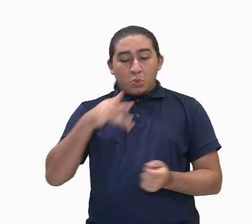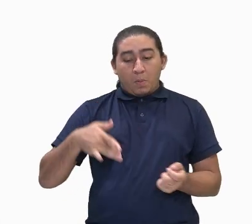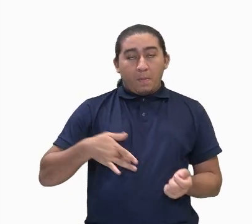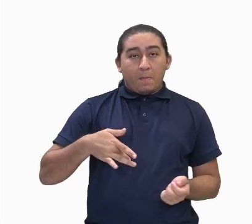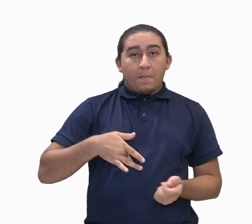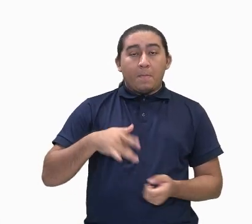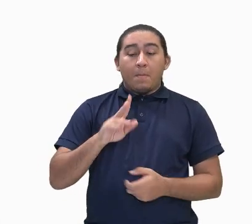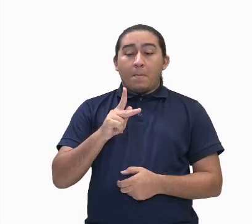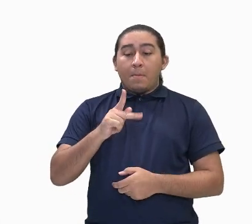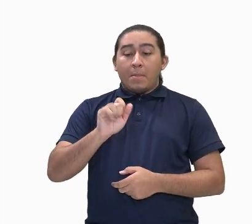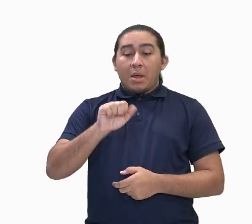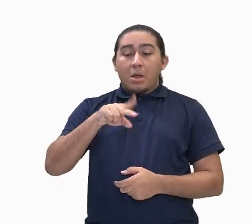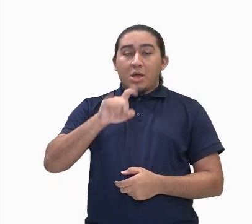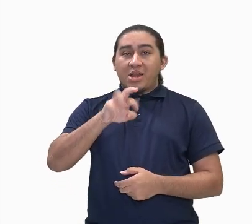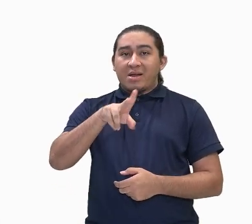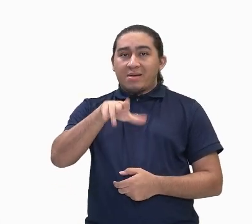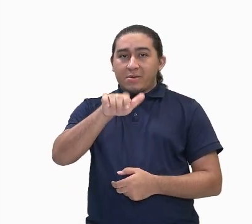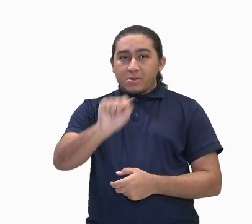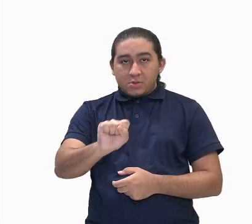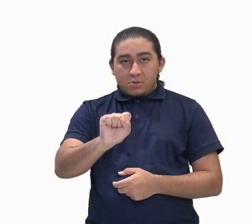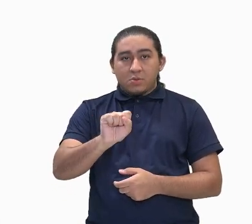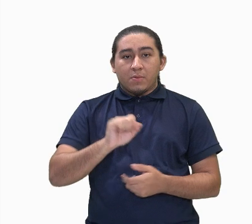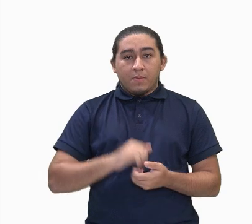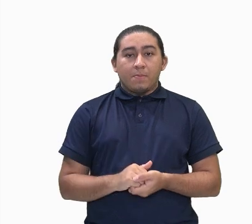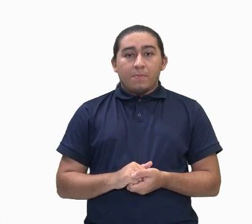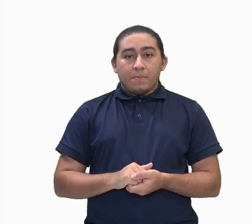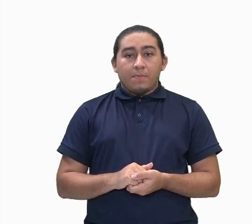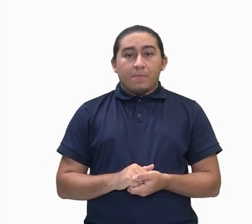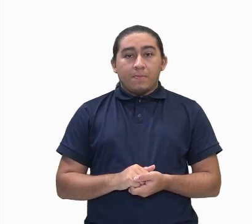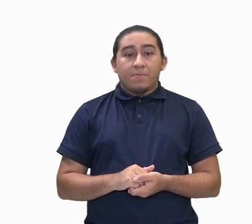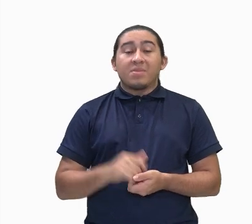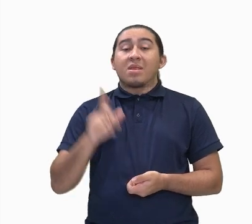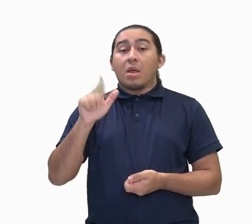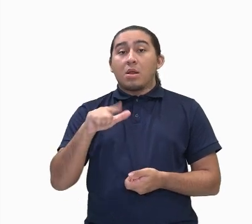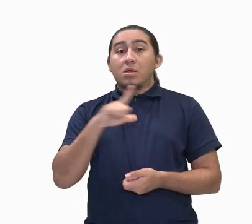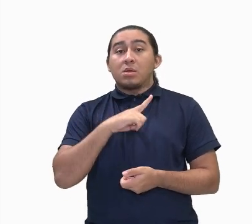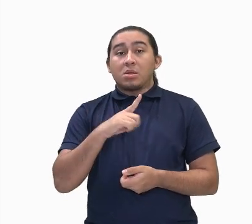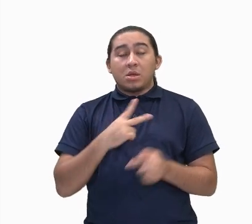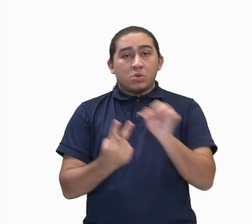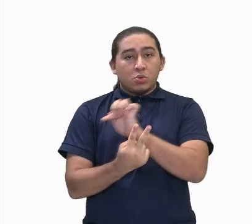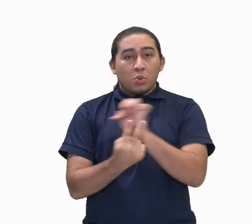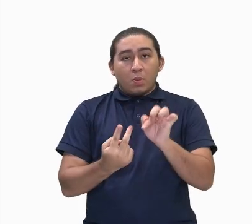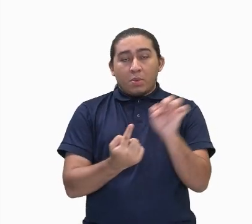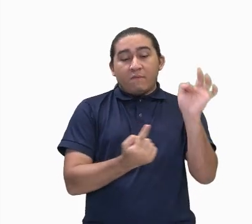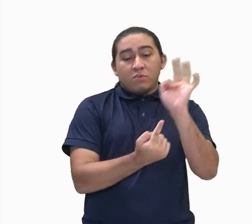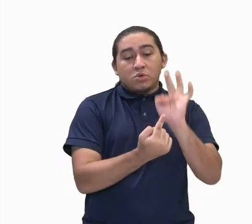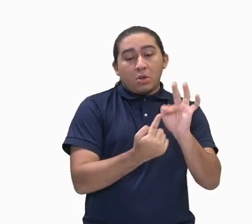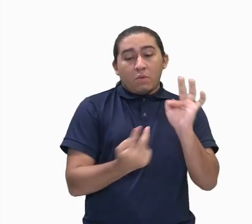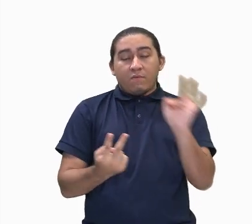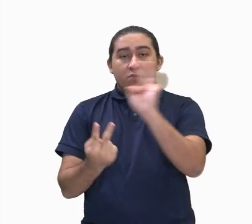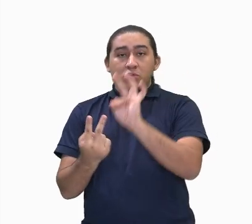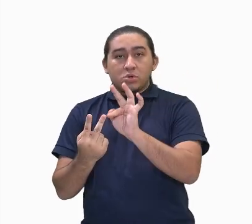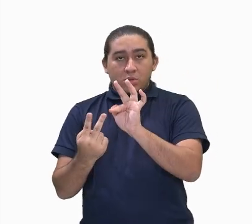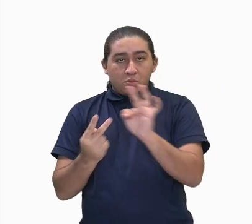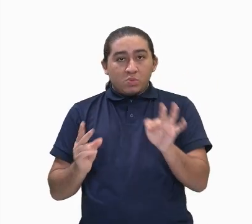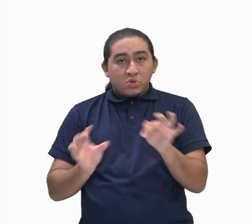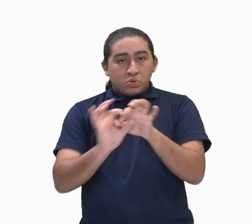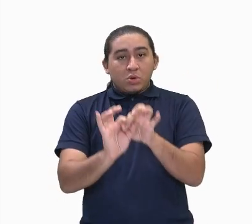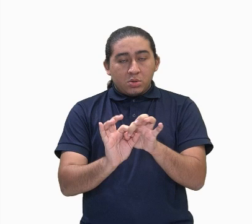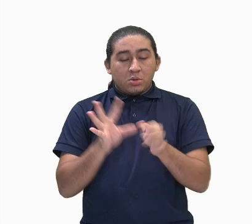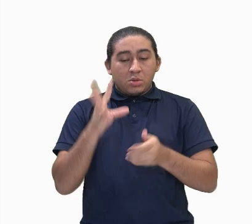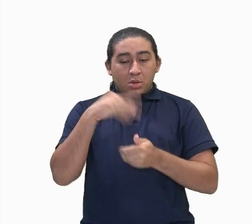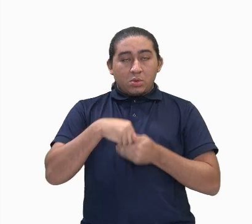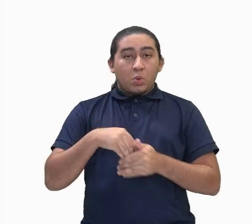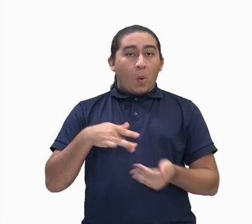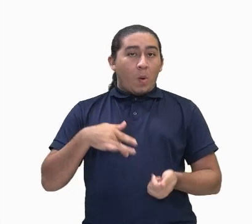de glândula mista. Essa glândula possui uma porção endócrina e uma porção exócrina,